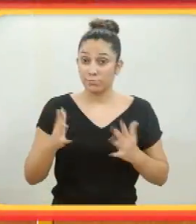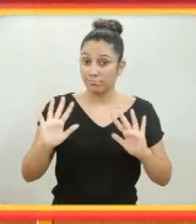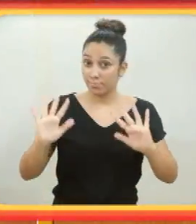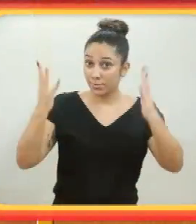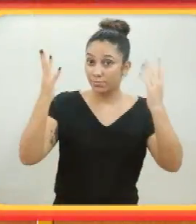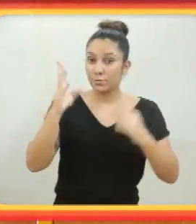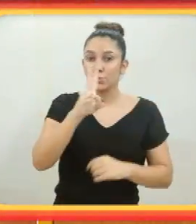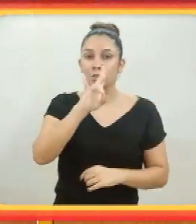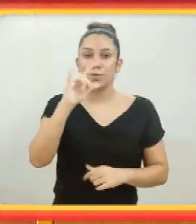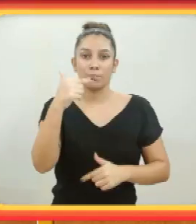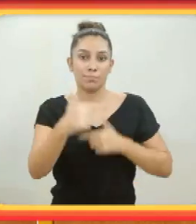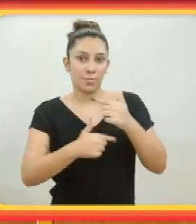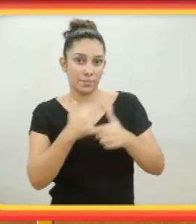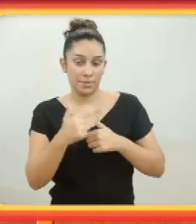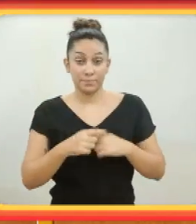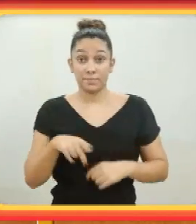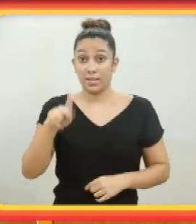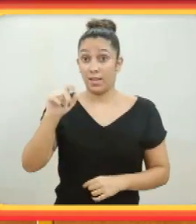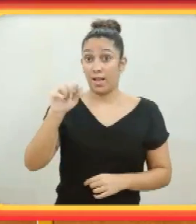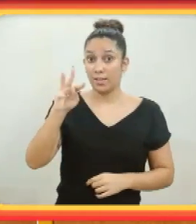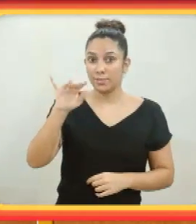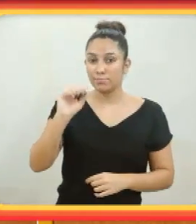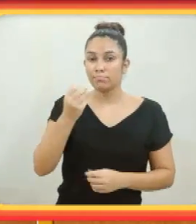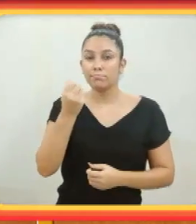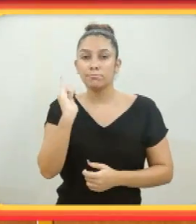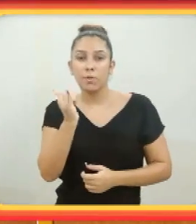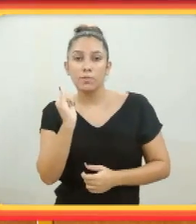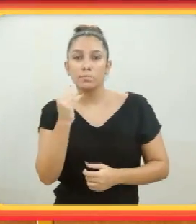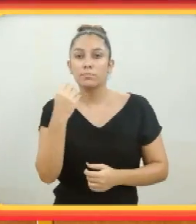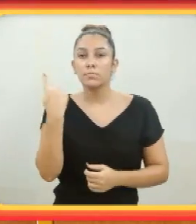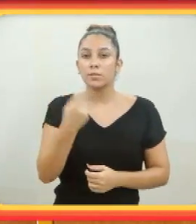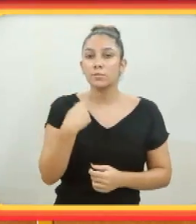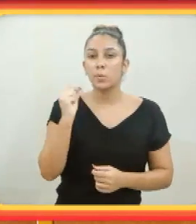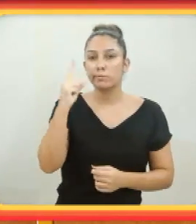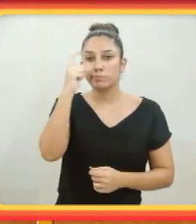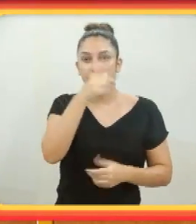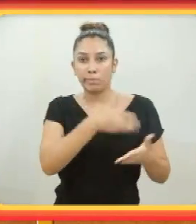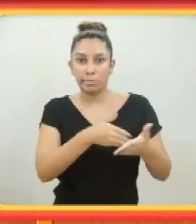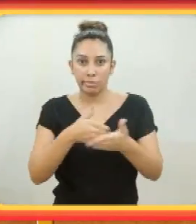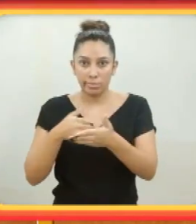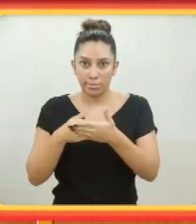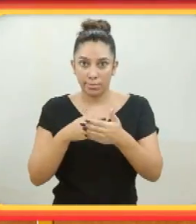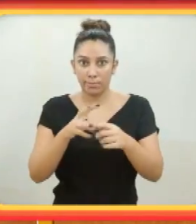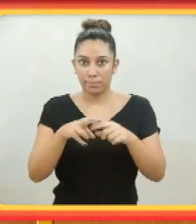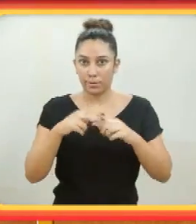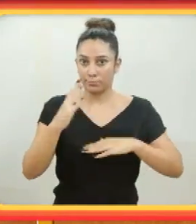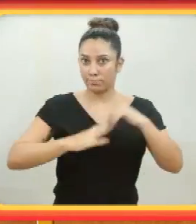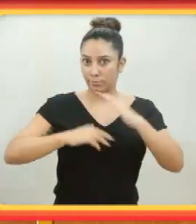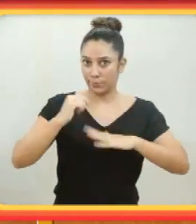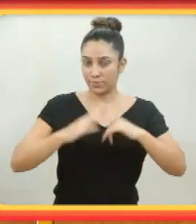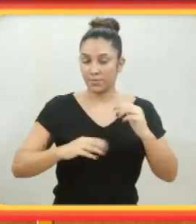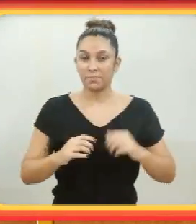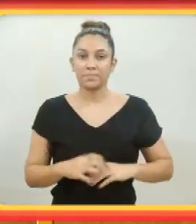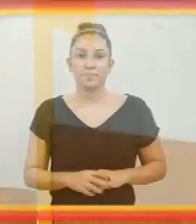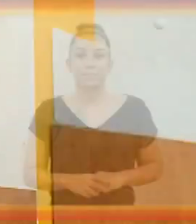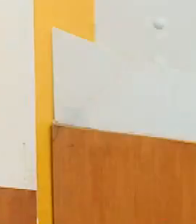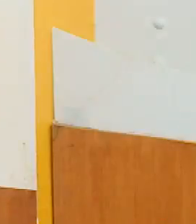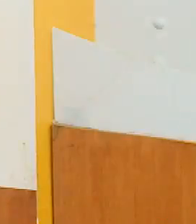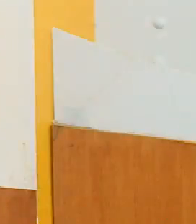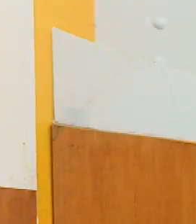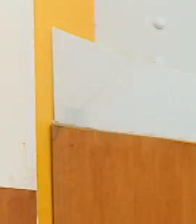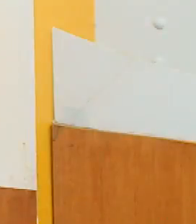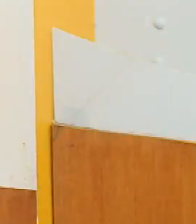Hoje se celebra o Dia do Trabalho e a Kátia conta pra gente as dificuldades que teve que enfrentar até se